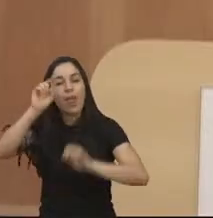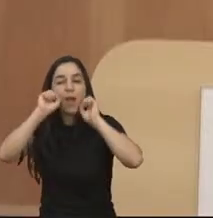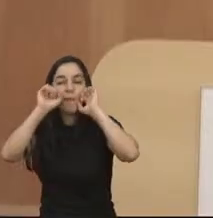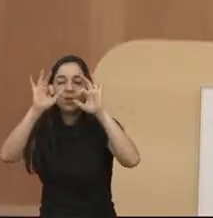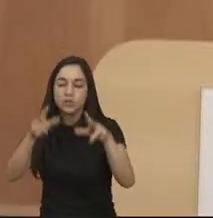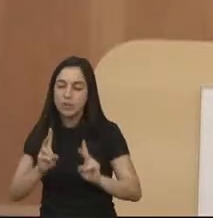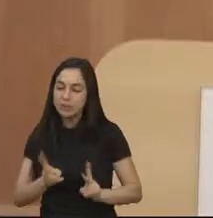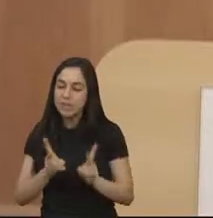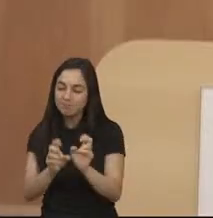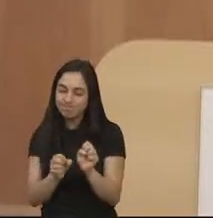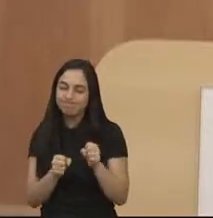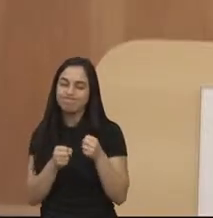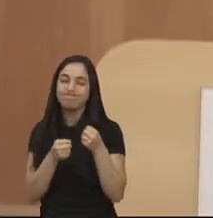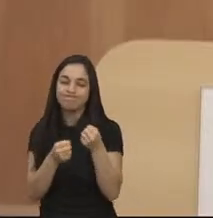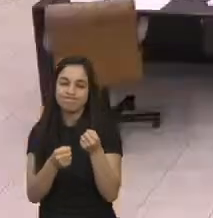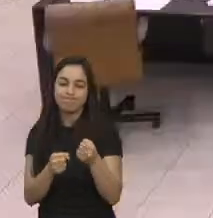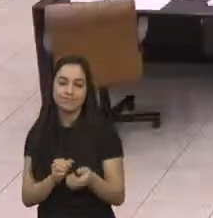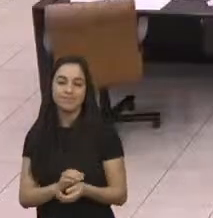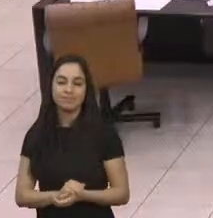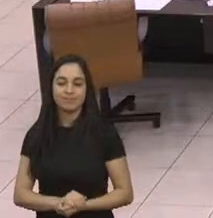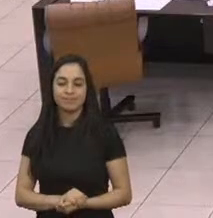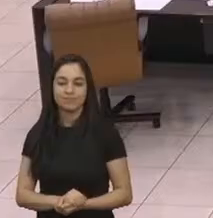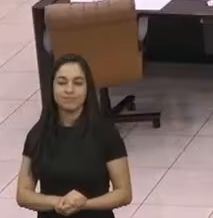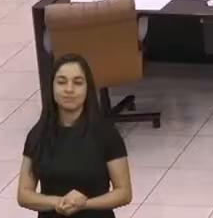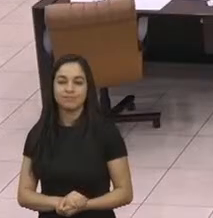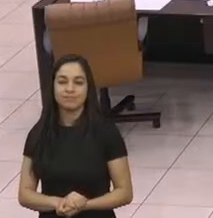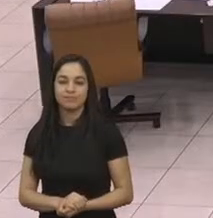sejam perseverantes.